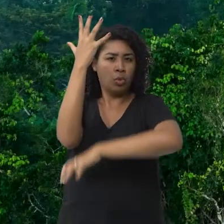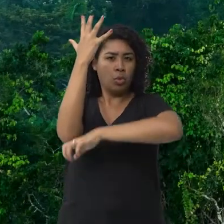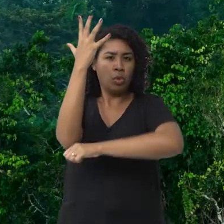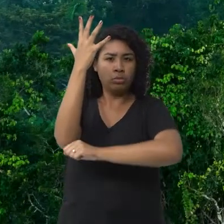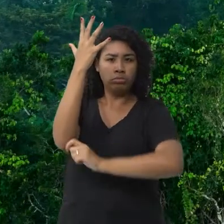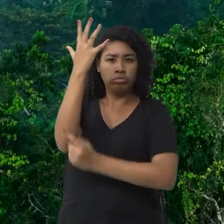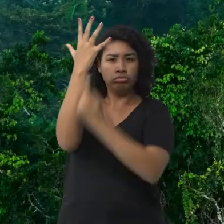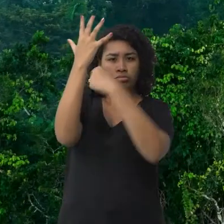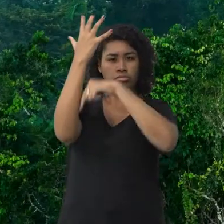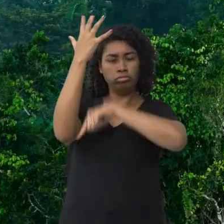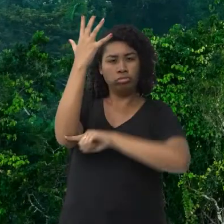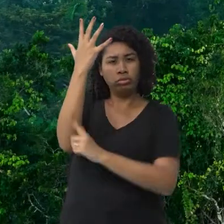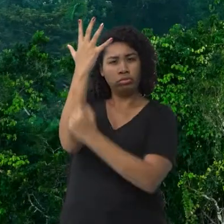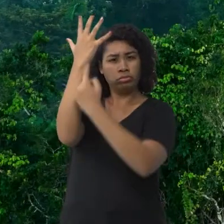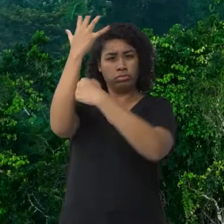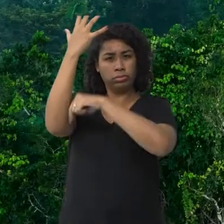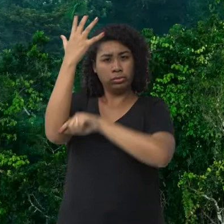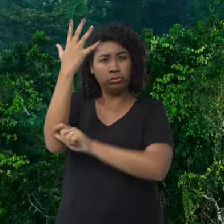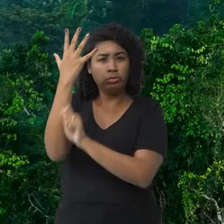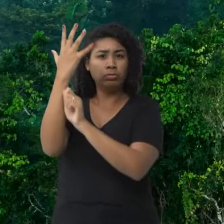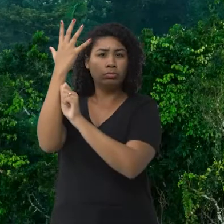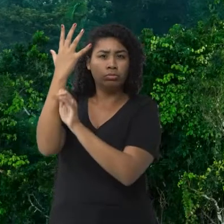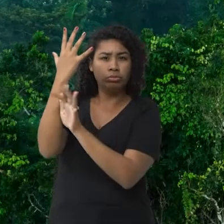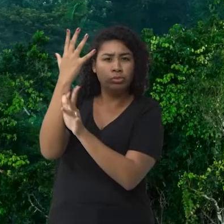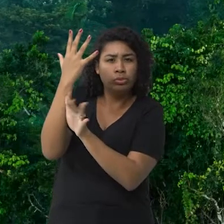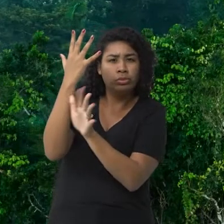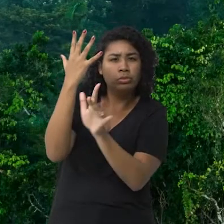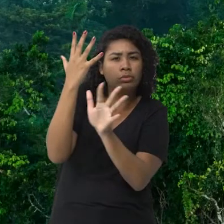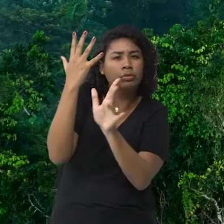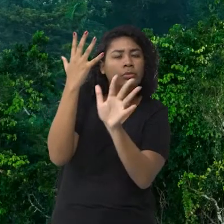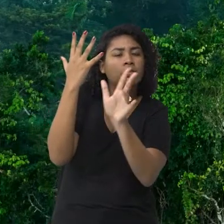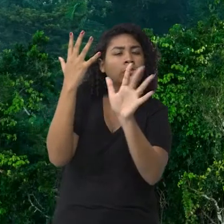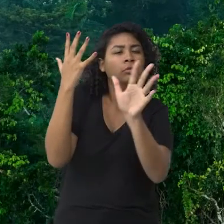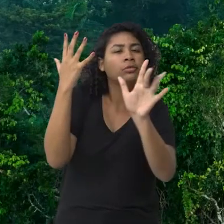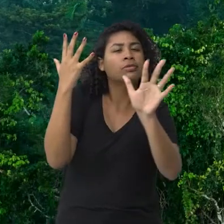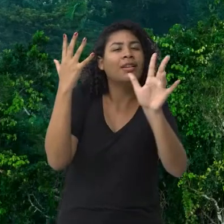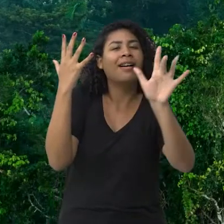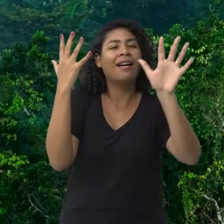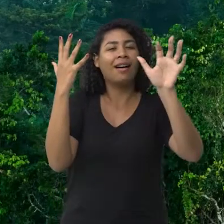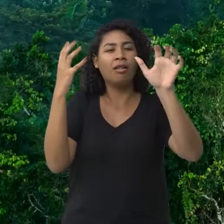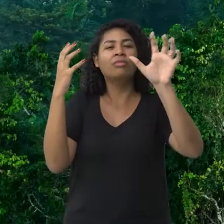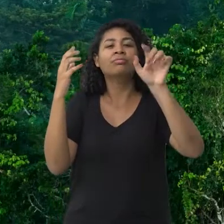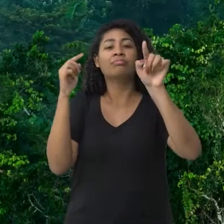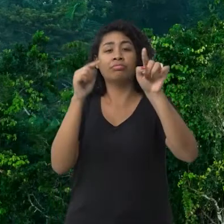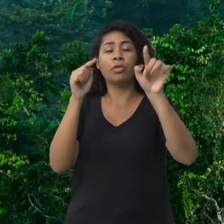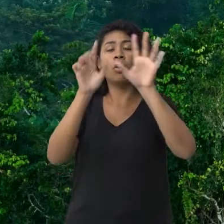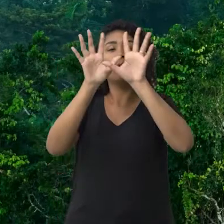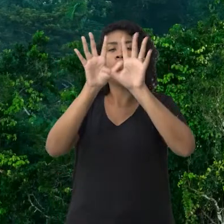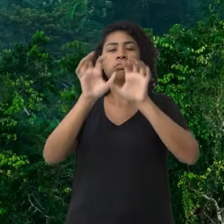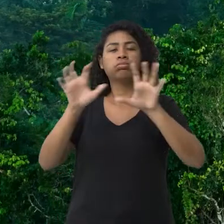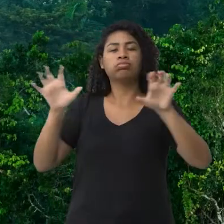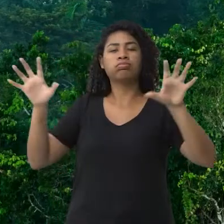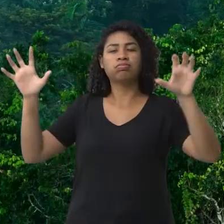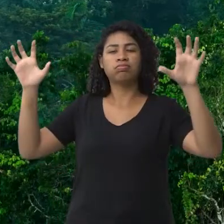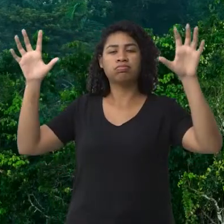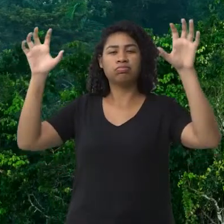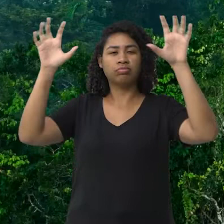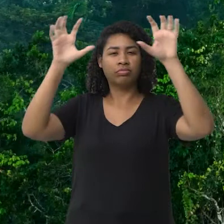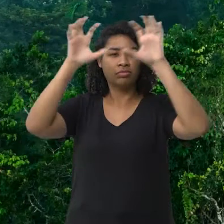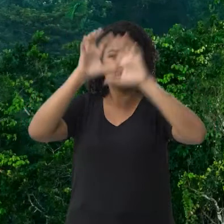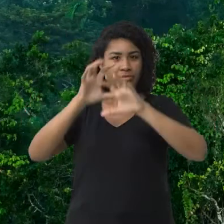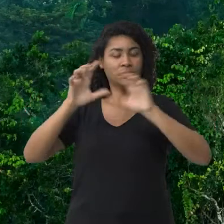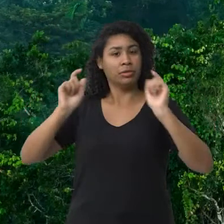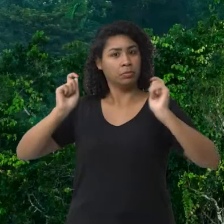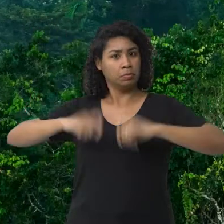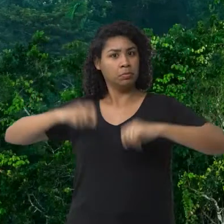corpo vegetal até chegar à copa das árvores. E quando chega nesse estágio, essa água, por